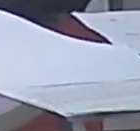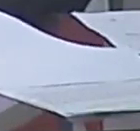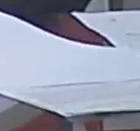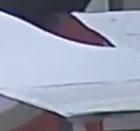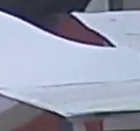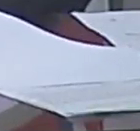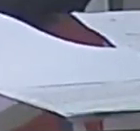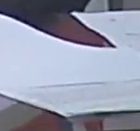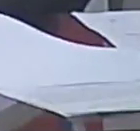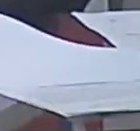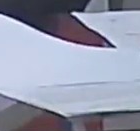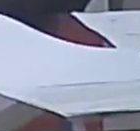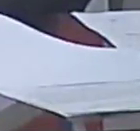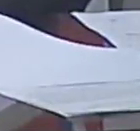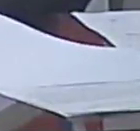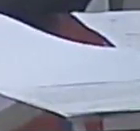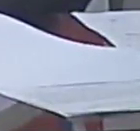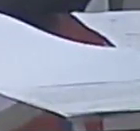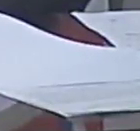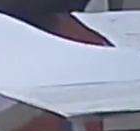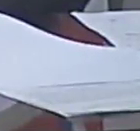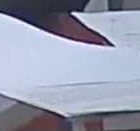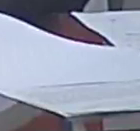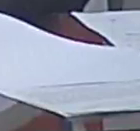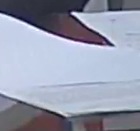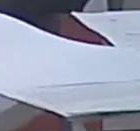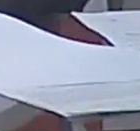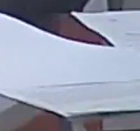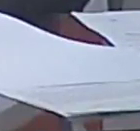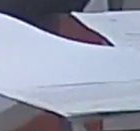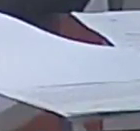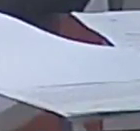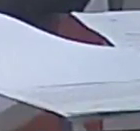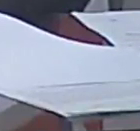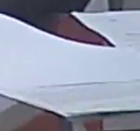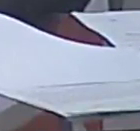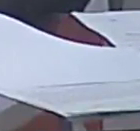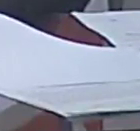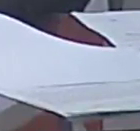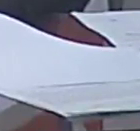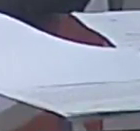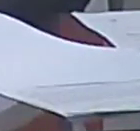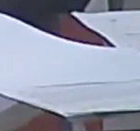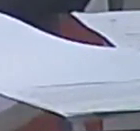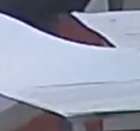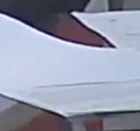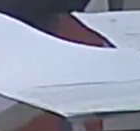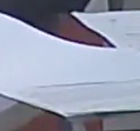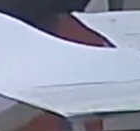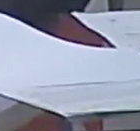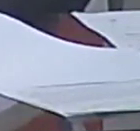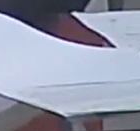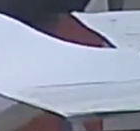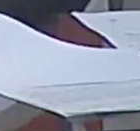ações preventivas de segurança no velório municipal Aldozara. Indicação 573-2019, indica ao Poder Executivo que